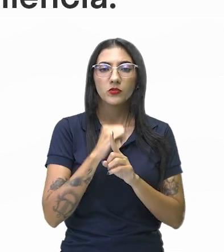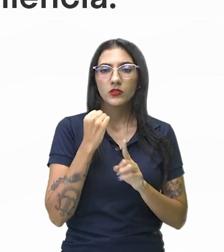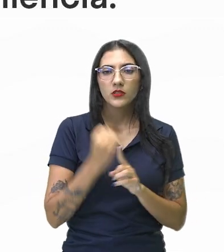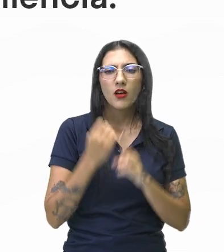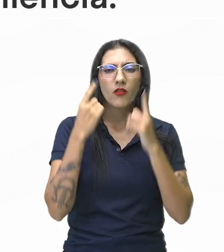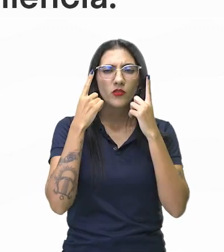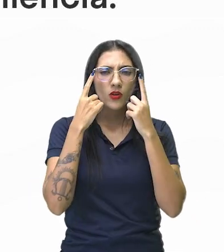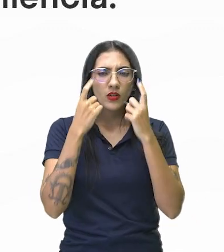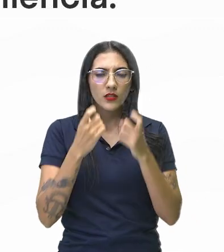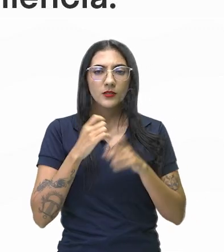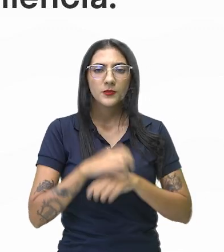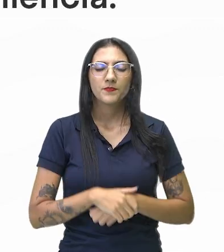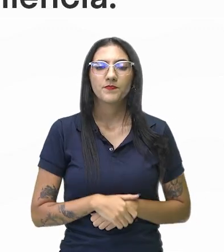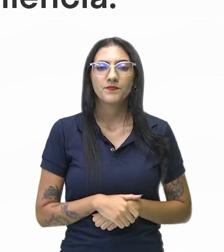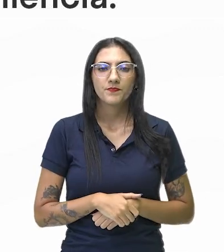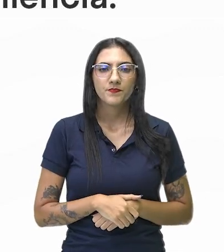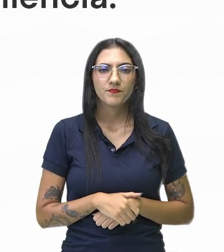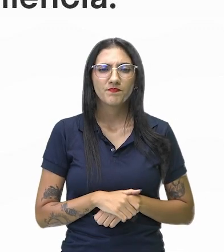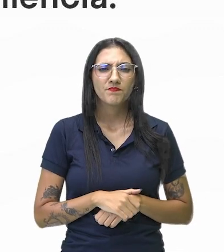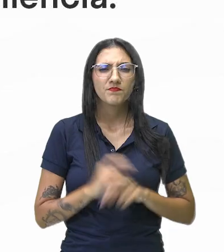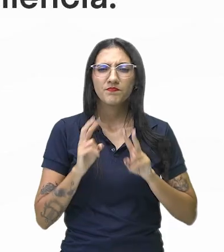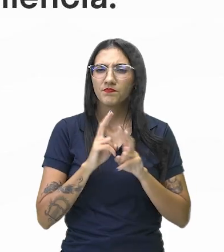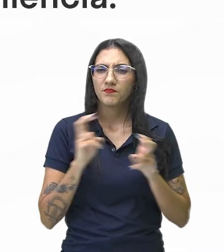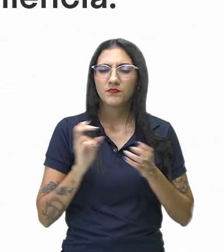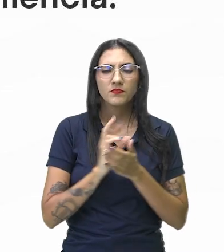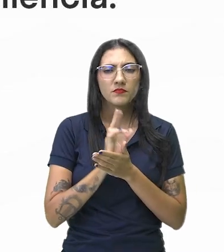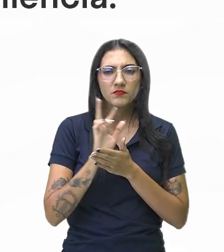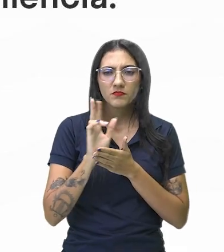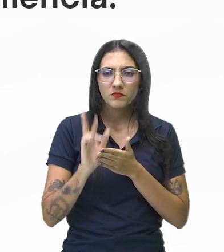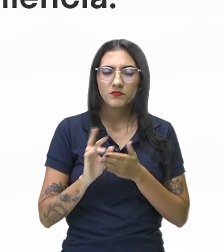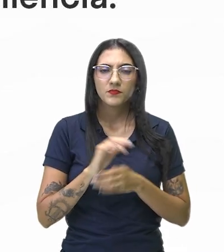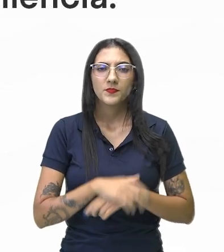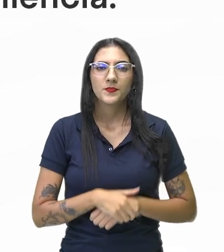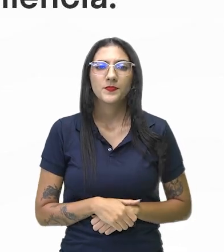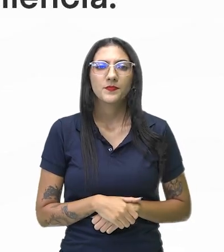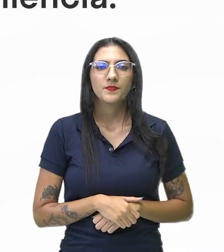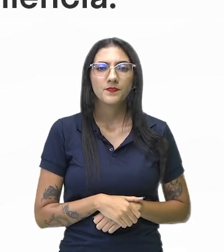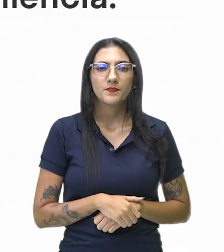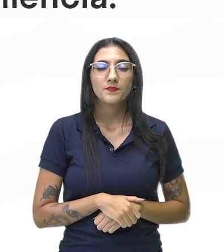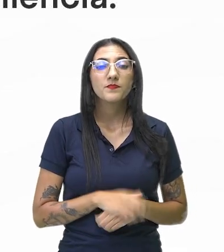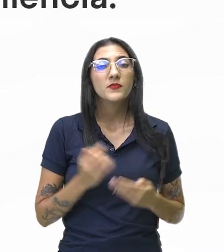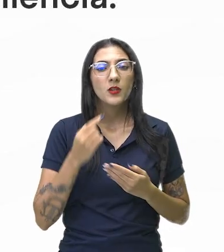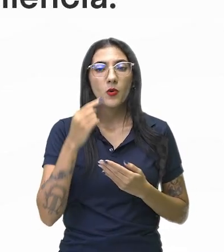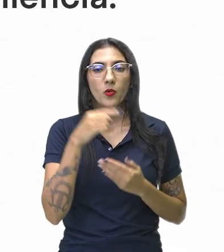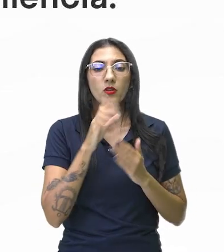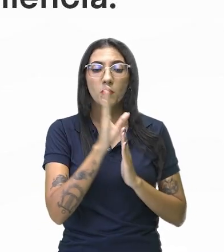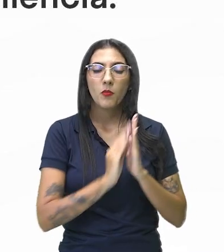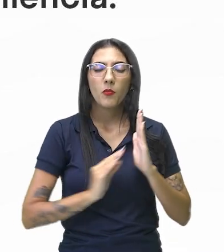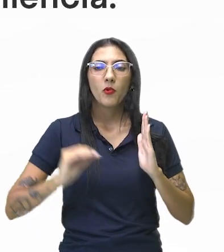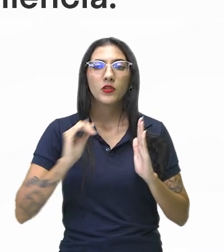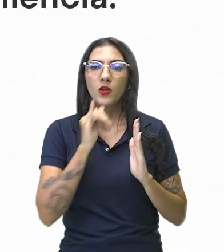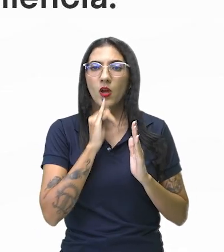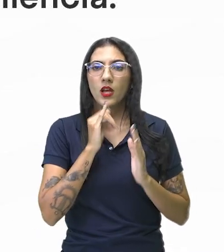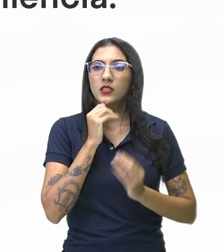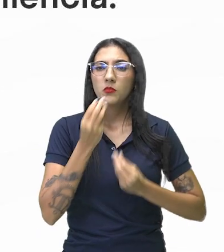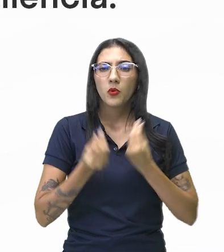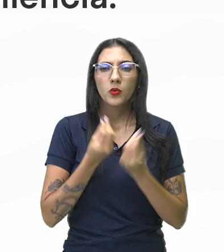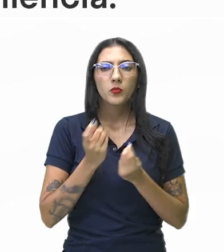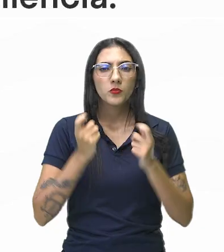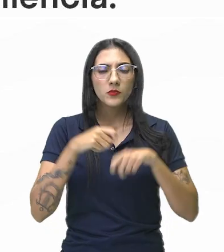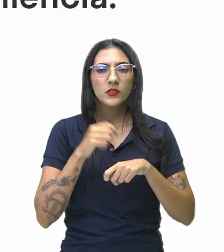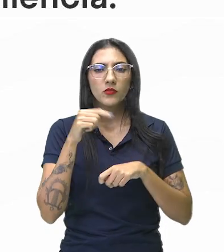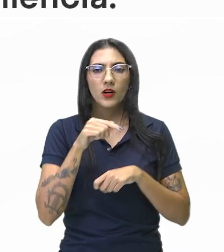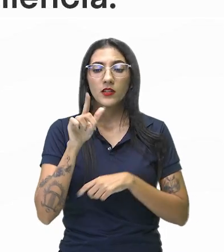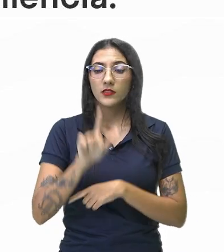e sensíveis. Temas como exclusão social, violência e resiliência. É um exemplo de como a literatura pode ser